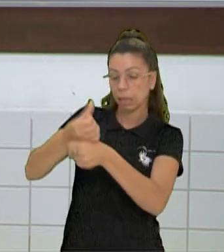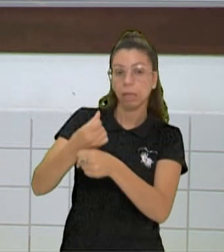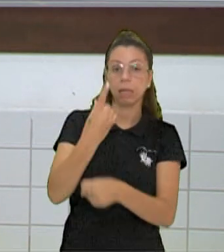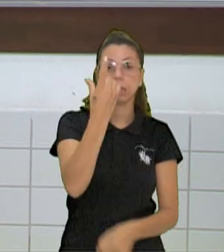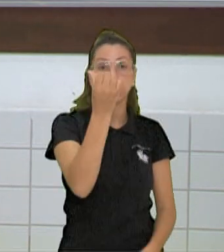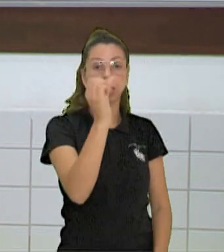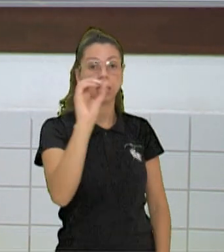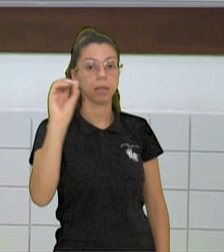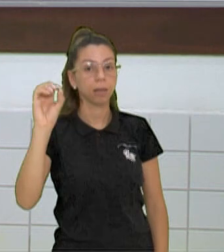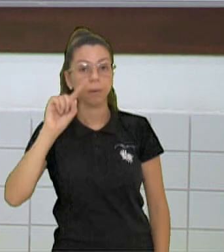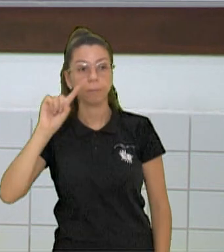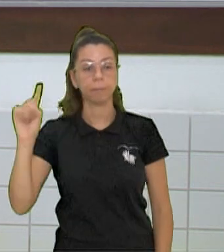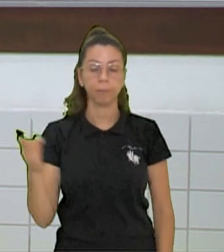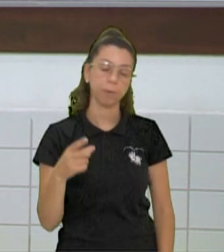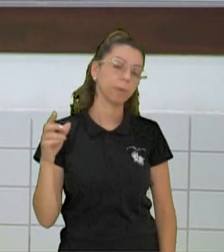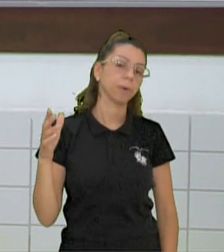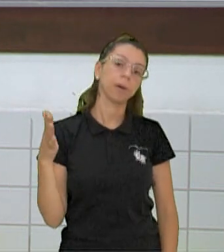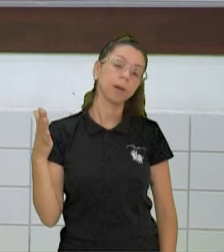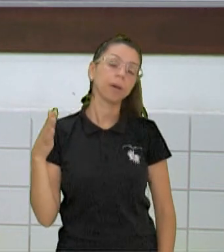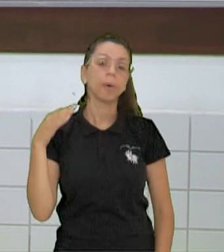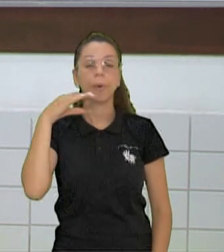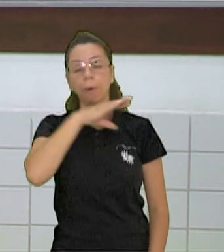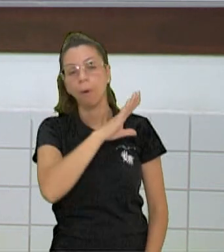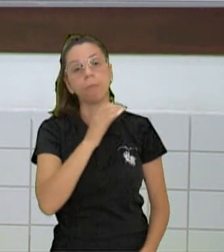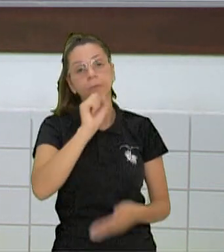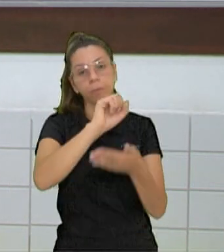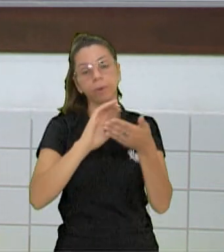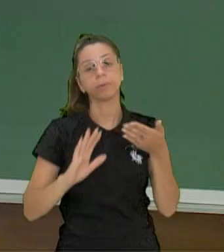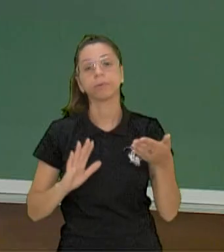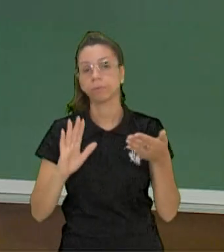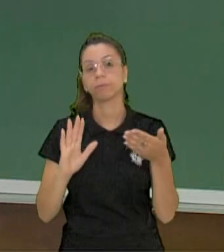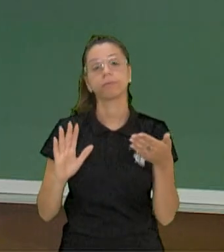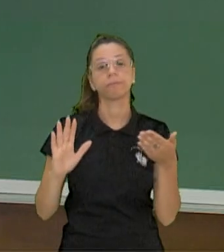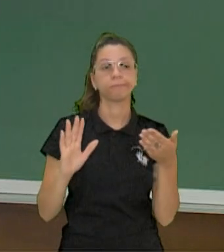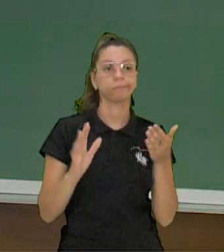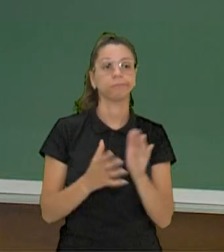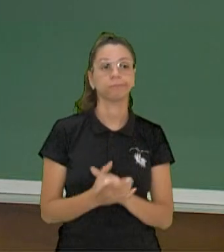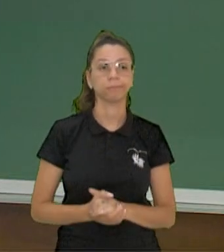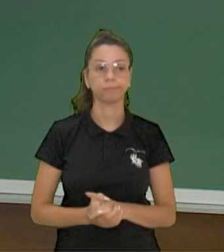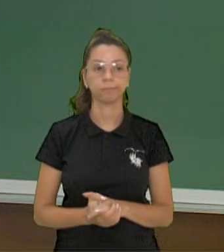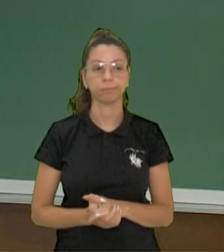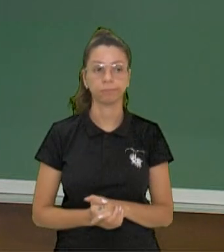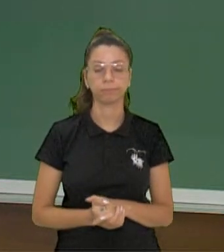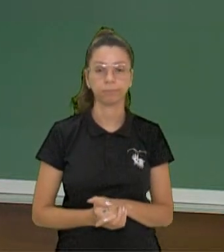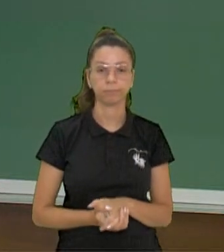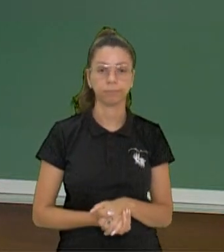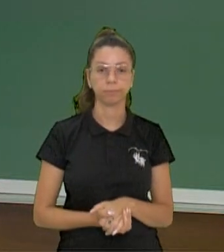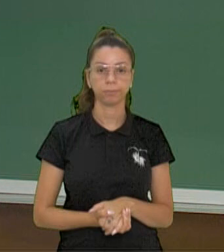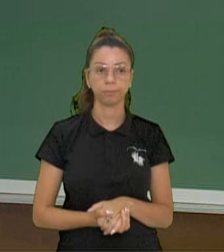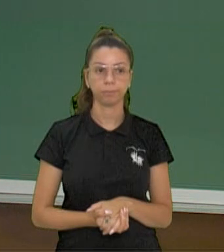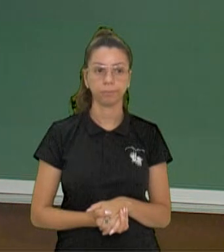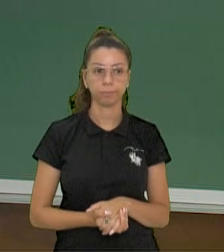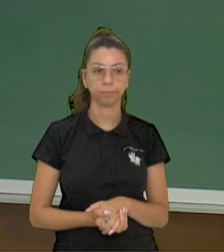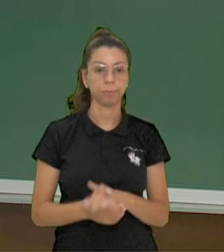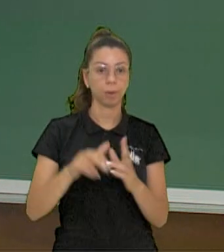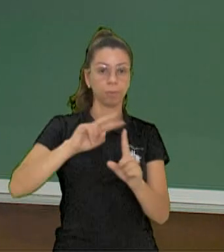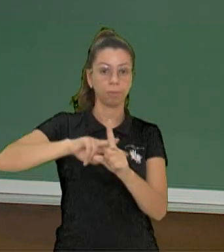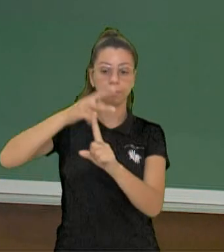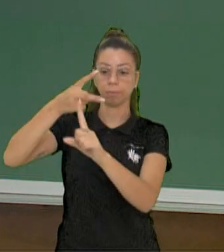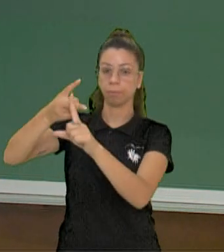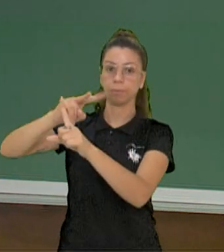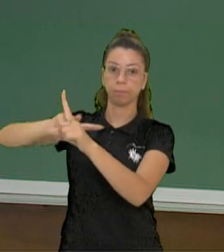mil. Claro que a gente usou aqui um exercício, né? Um fator, gente, aqui, ó. O fator aqui é de dobra,